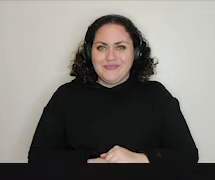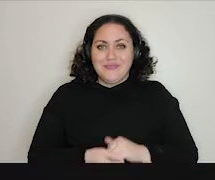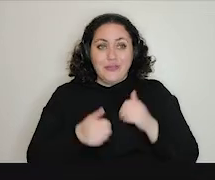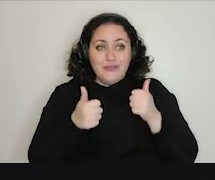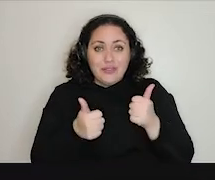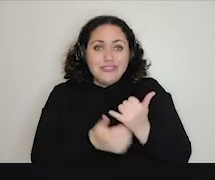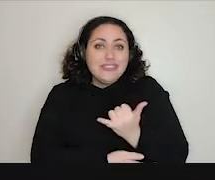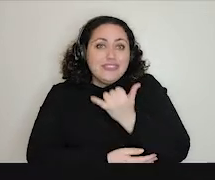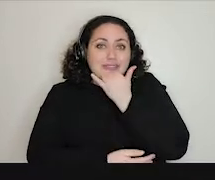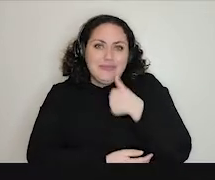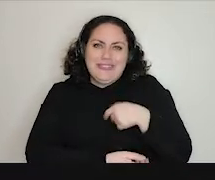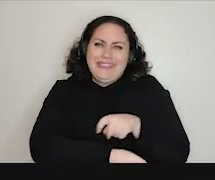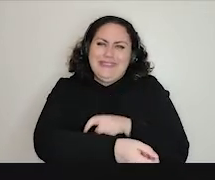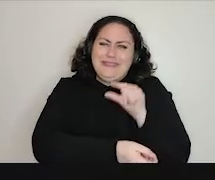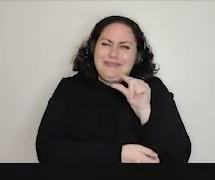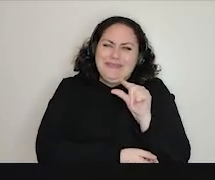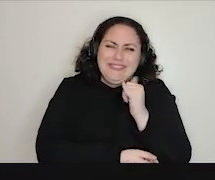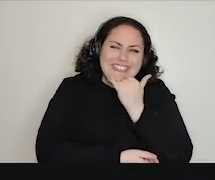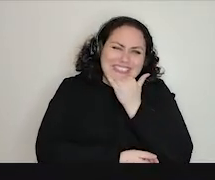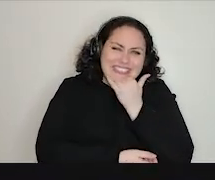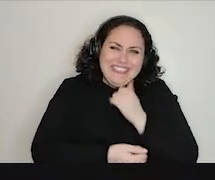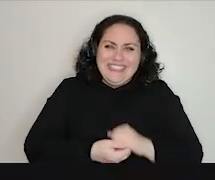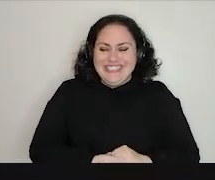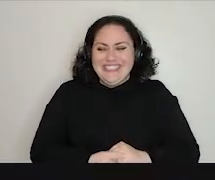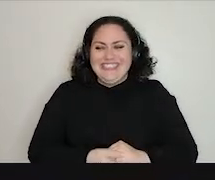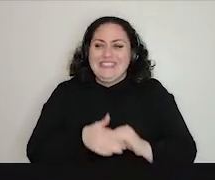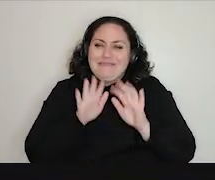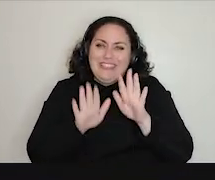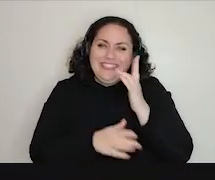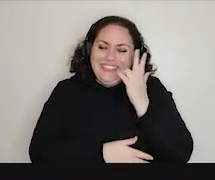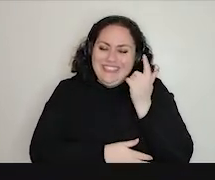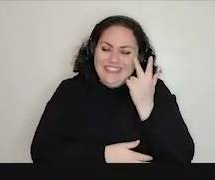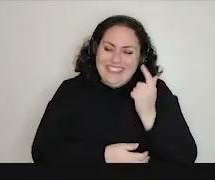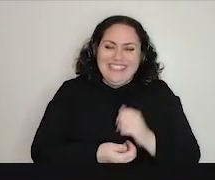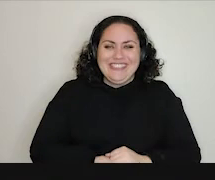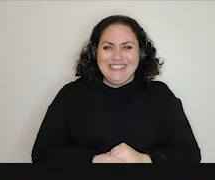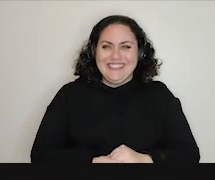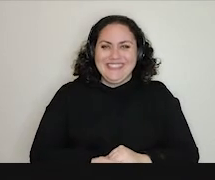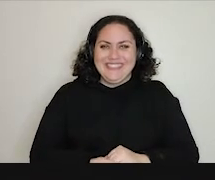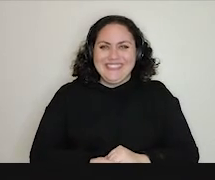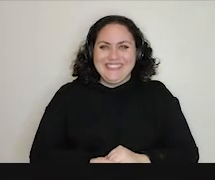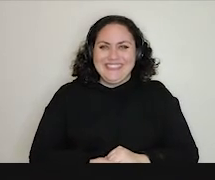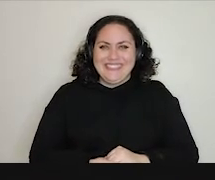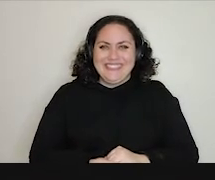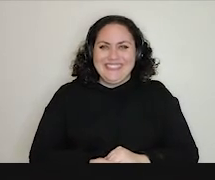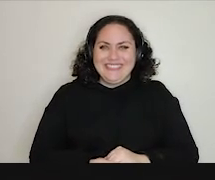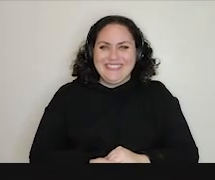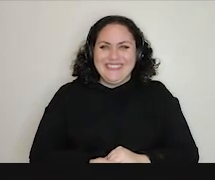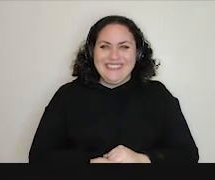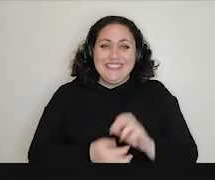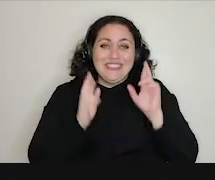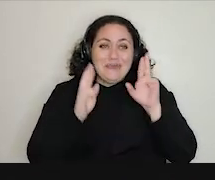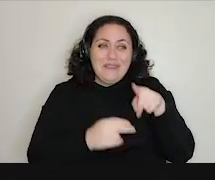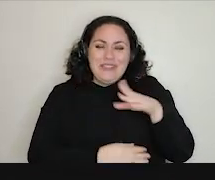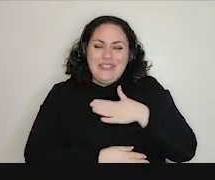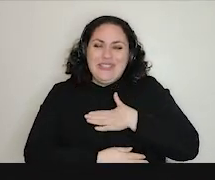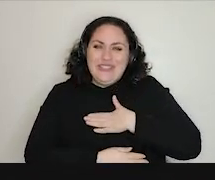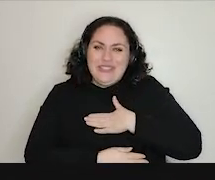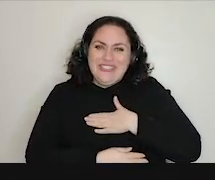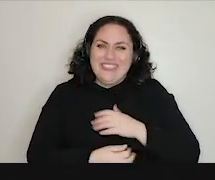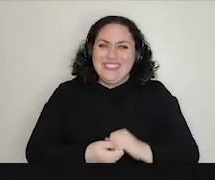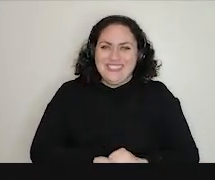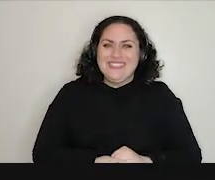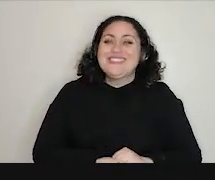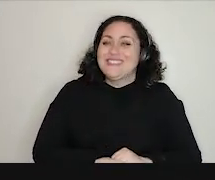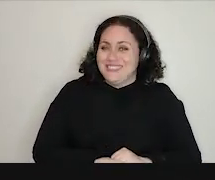Oi? Ai, meu Deus. Desculpa, eu estou um pouco nervosa hoje, né? Mas faz parte. Faz parte. Espero que vocês